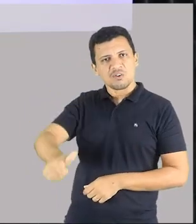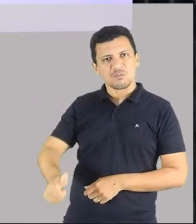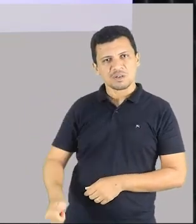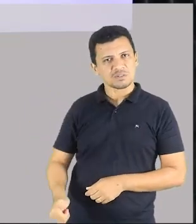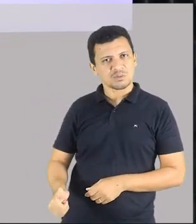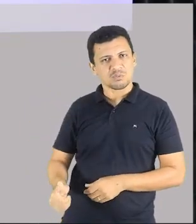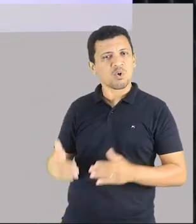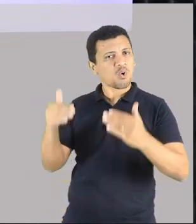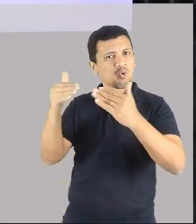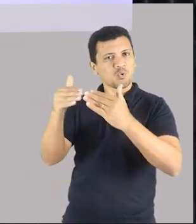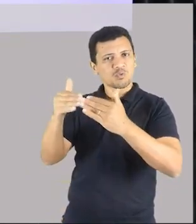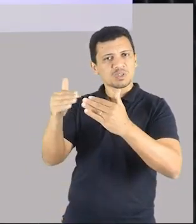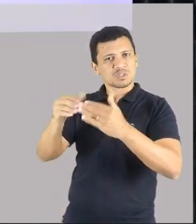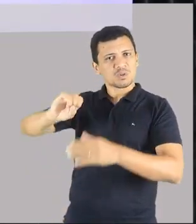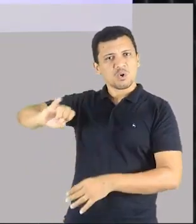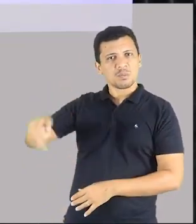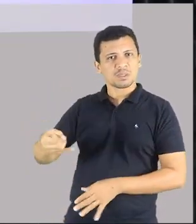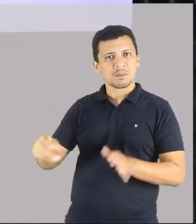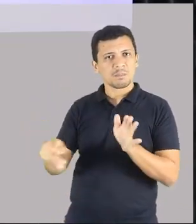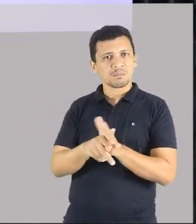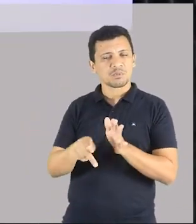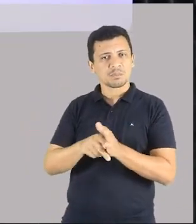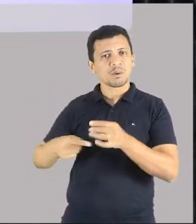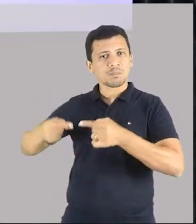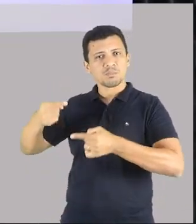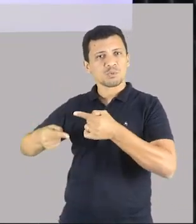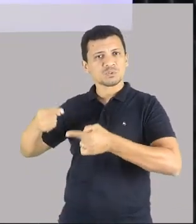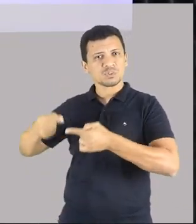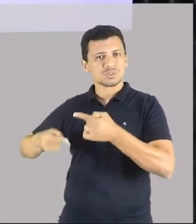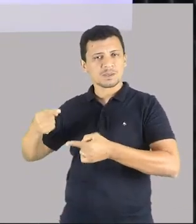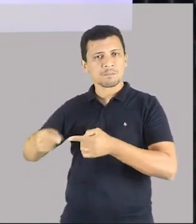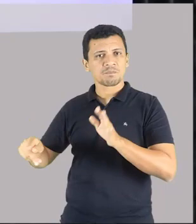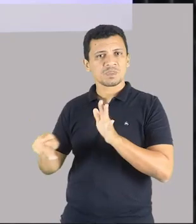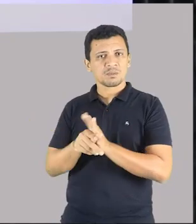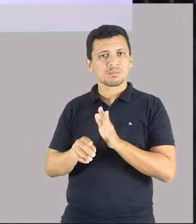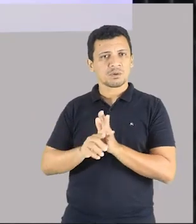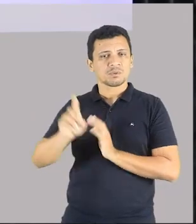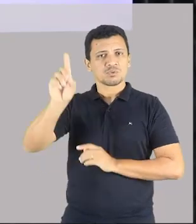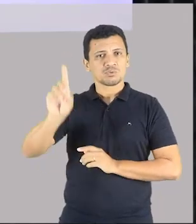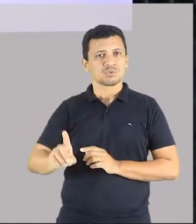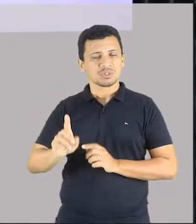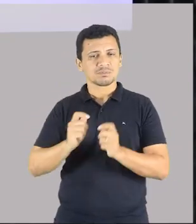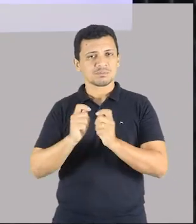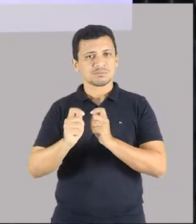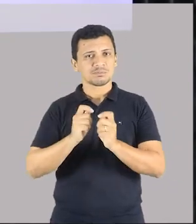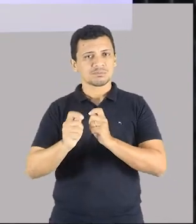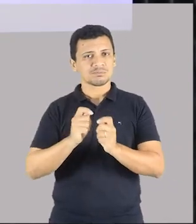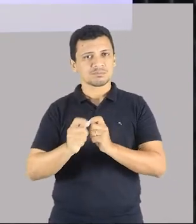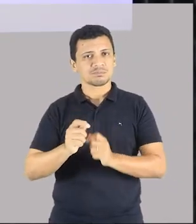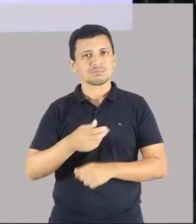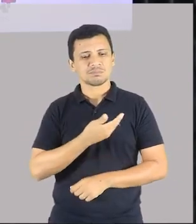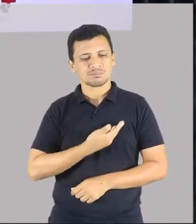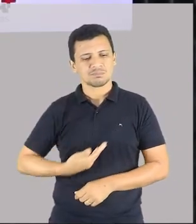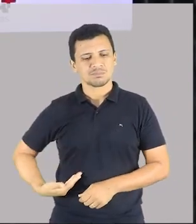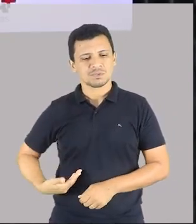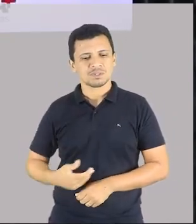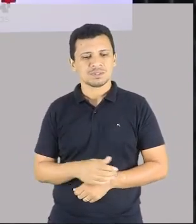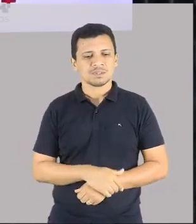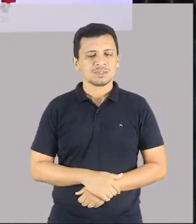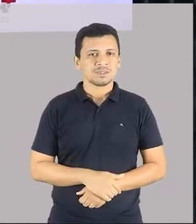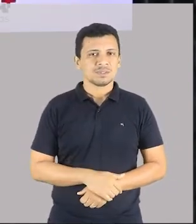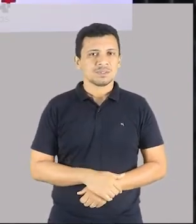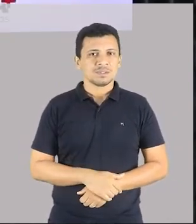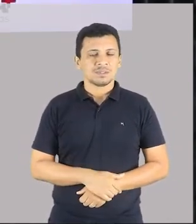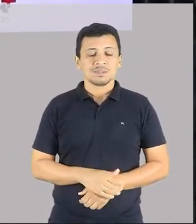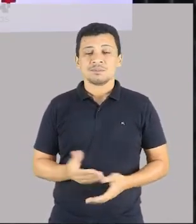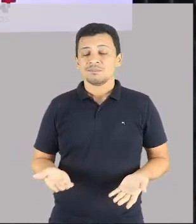conveniência e oportunidade, porque ela é uma avaliação política e própria do direito administrativo, própria da administração pública.